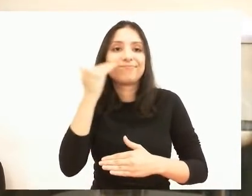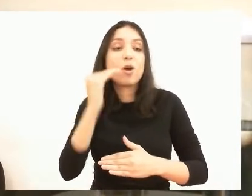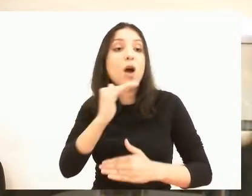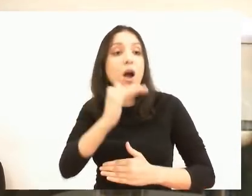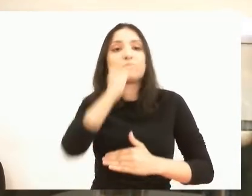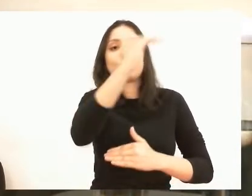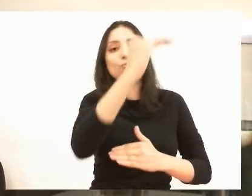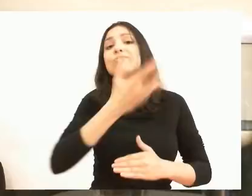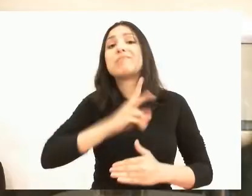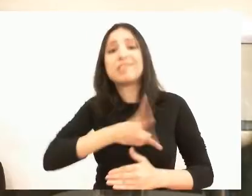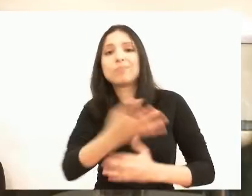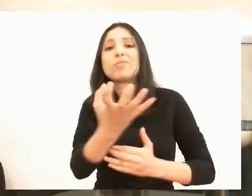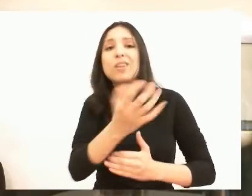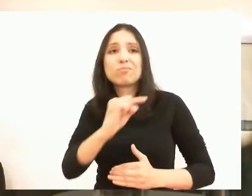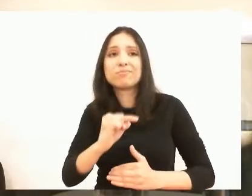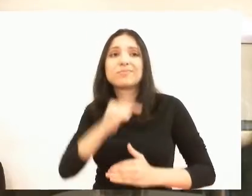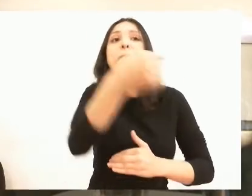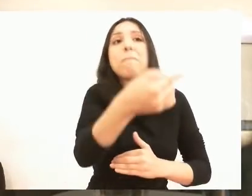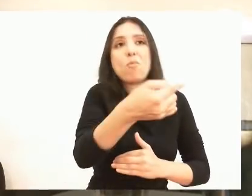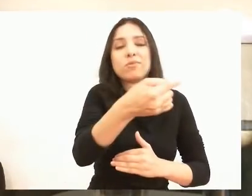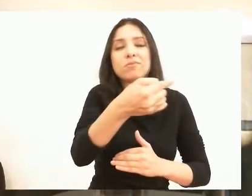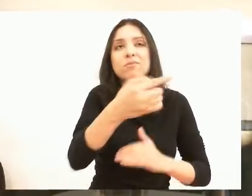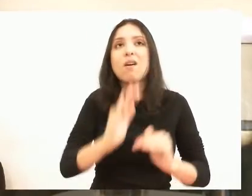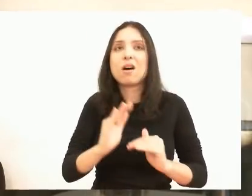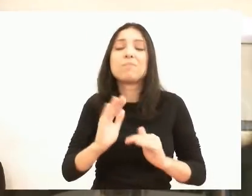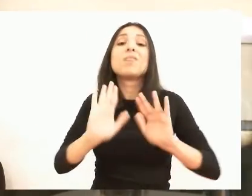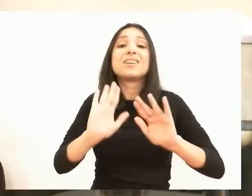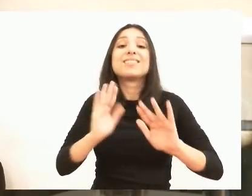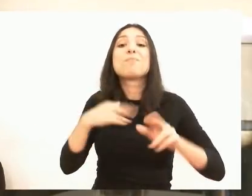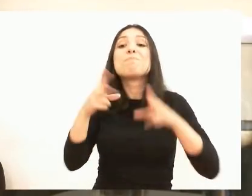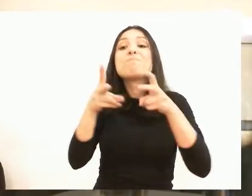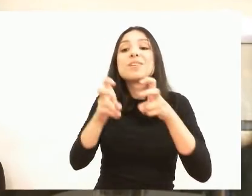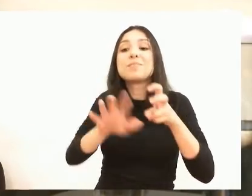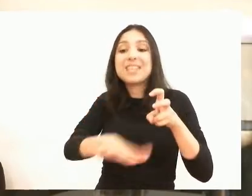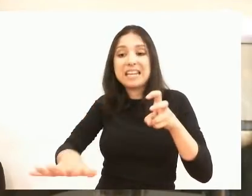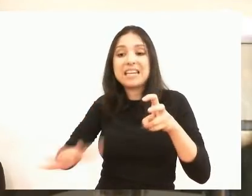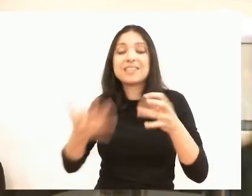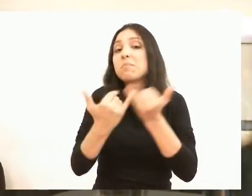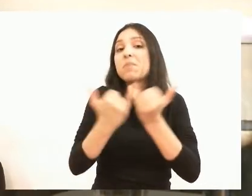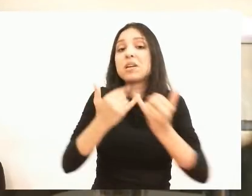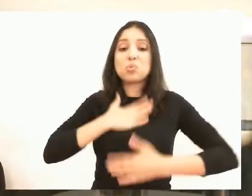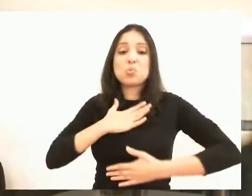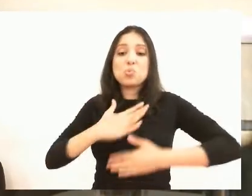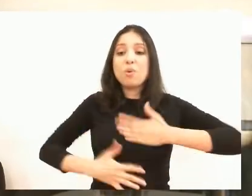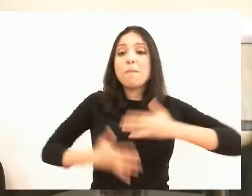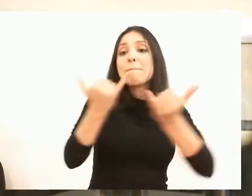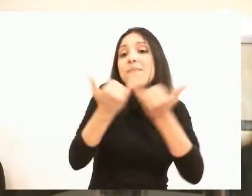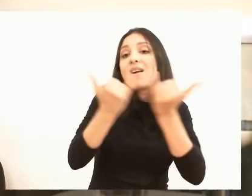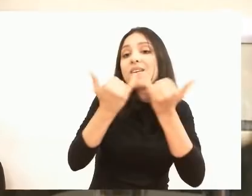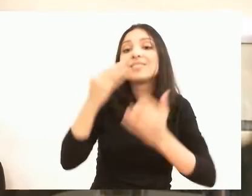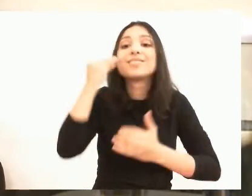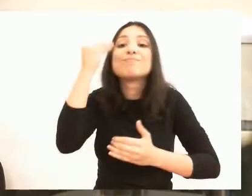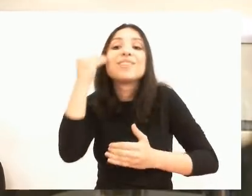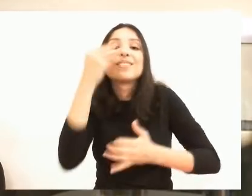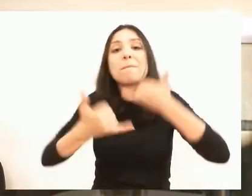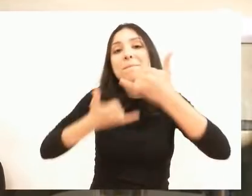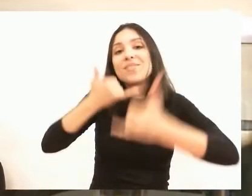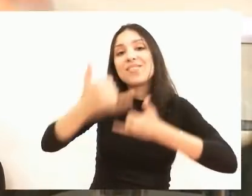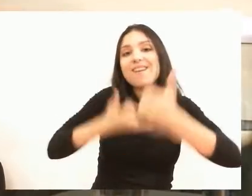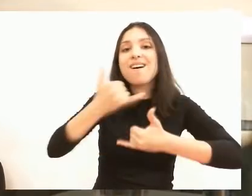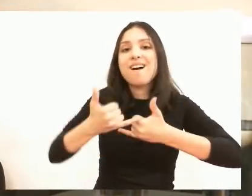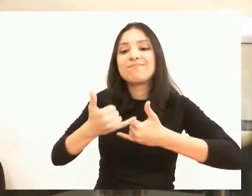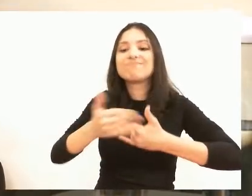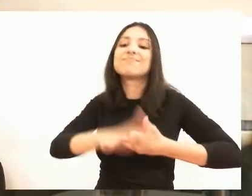e eu percebi que na criança não o corpo é como a experiência do brincar elas estão lá na